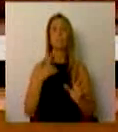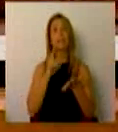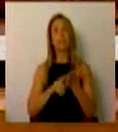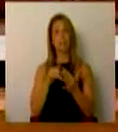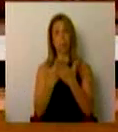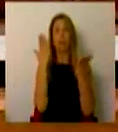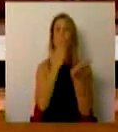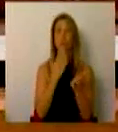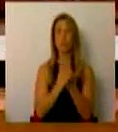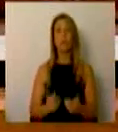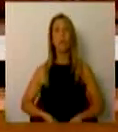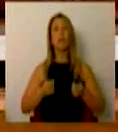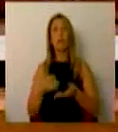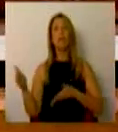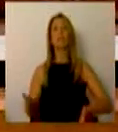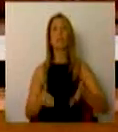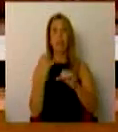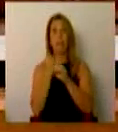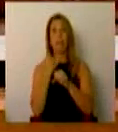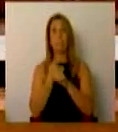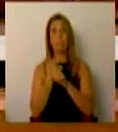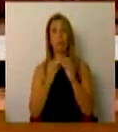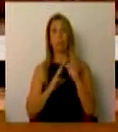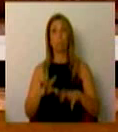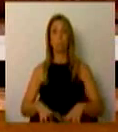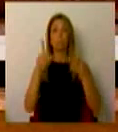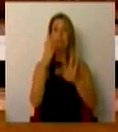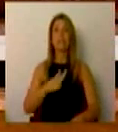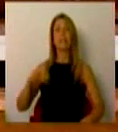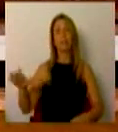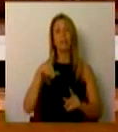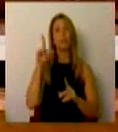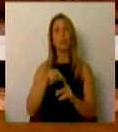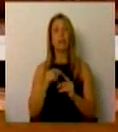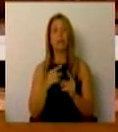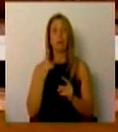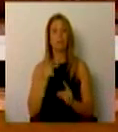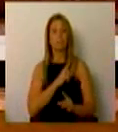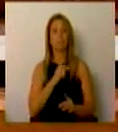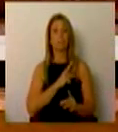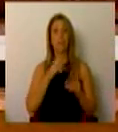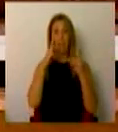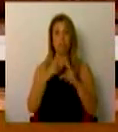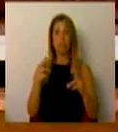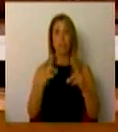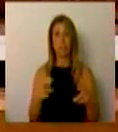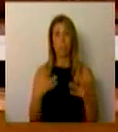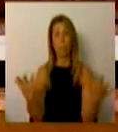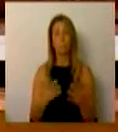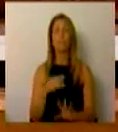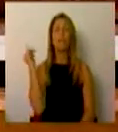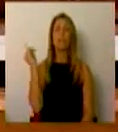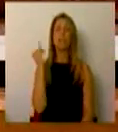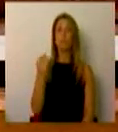aposta estratégica no desenvolvimento do emprego científico e das carreiras académicas e de investigação. Assim, uma instituição do ensino